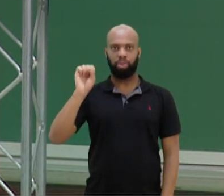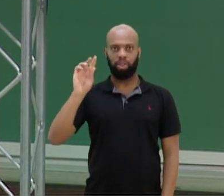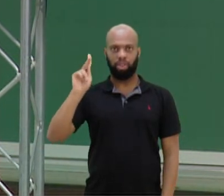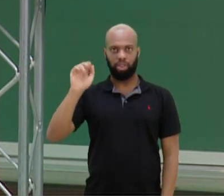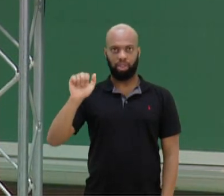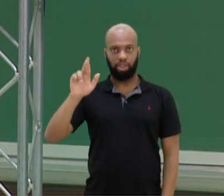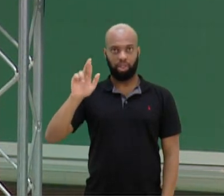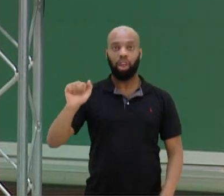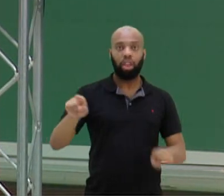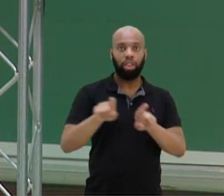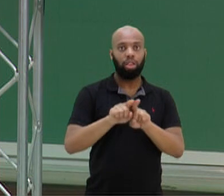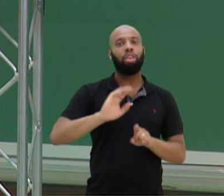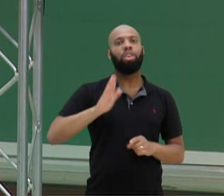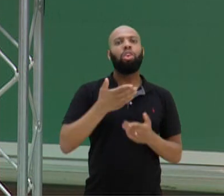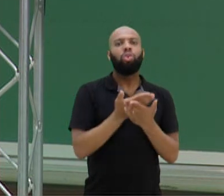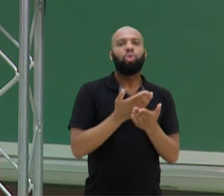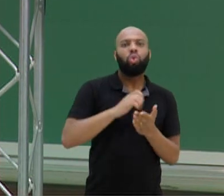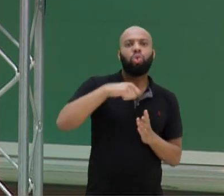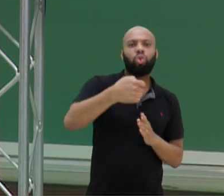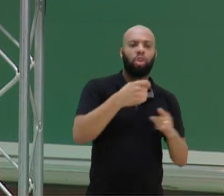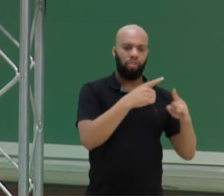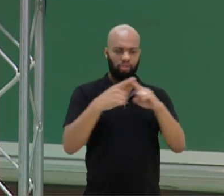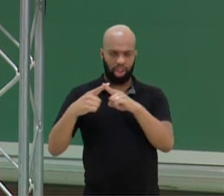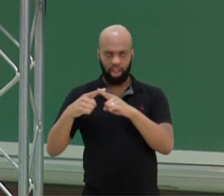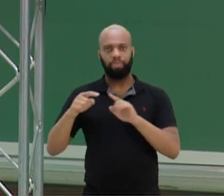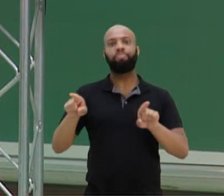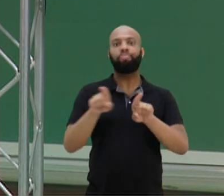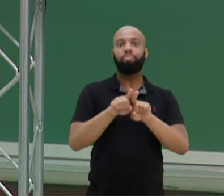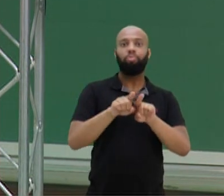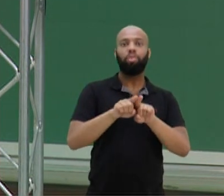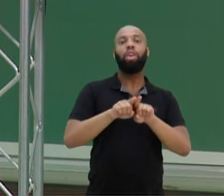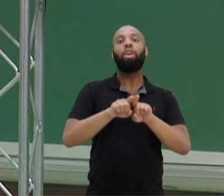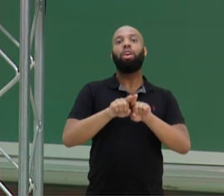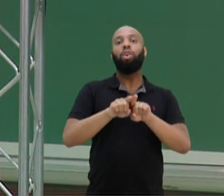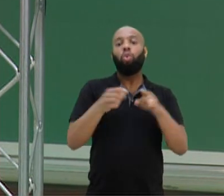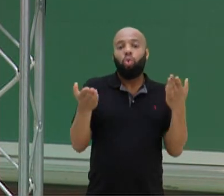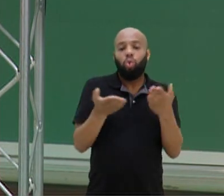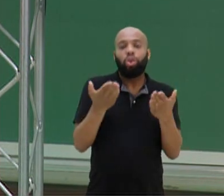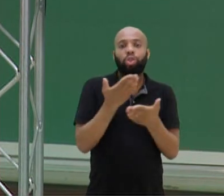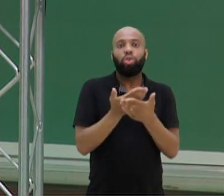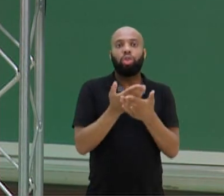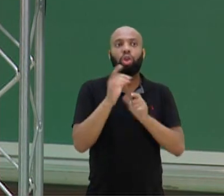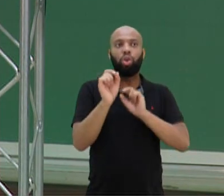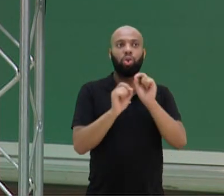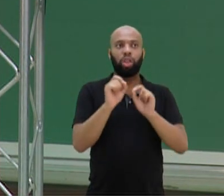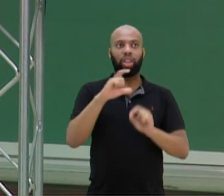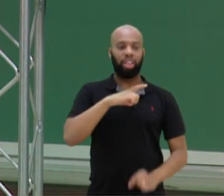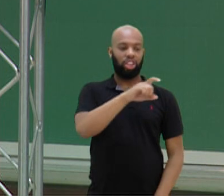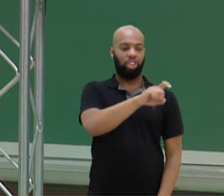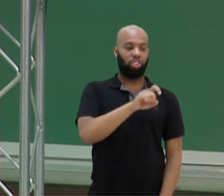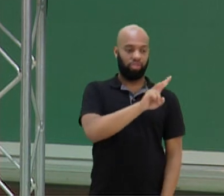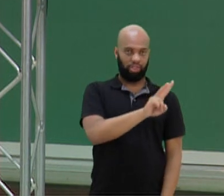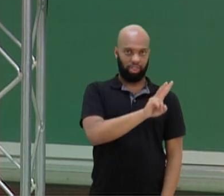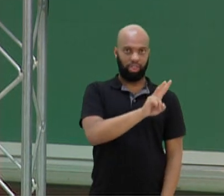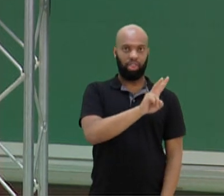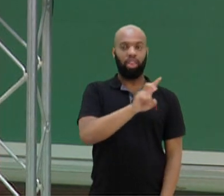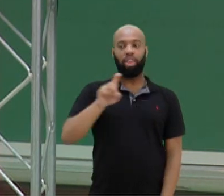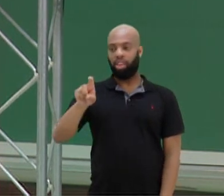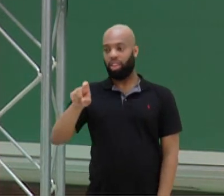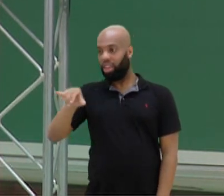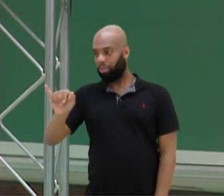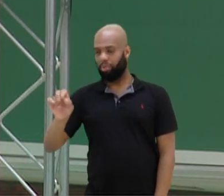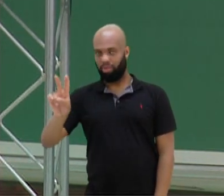Já falamos também de soma e produto, como o professor já falou, e hoje nós vamos falar de valor máximo e mínimo. Nós vamos falar aqui